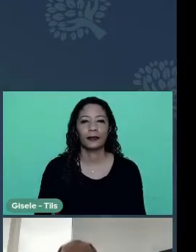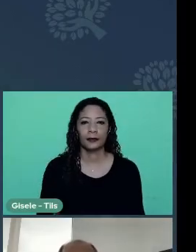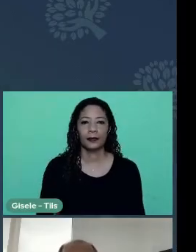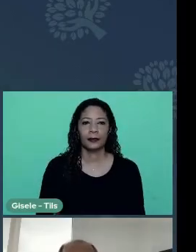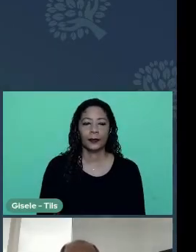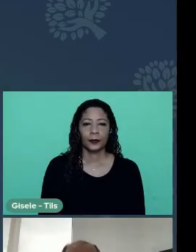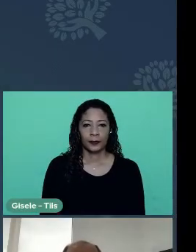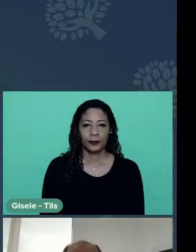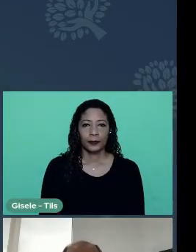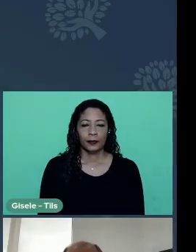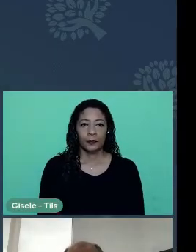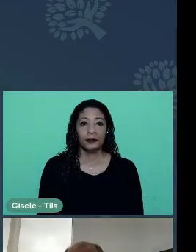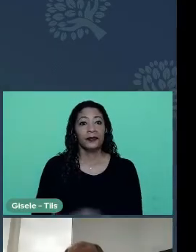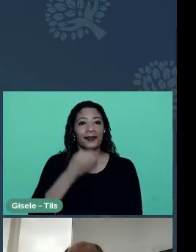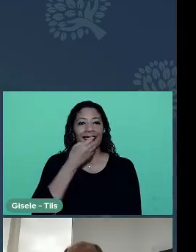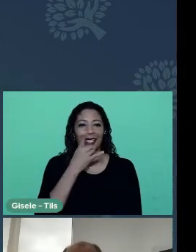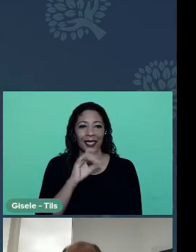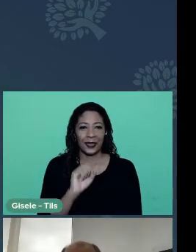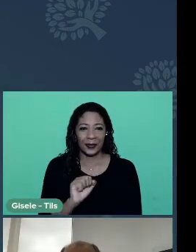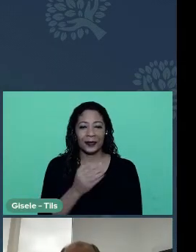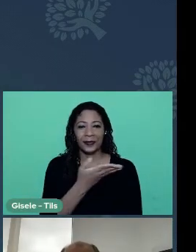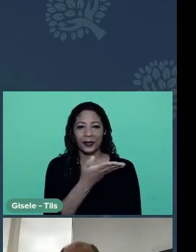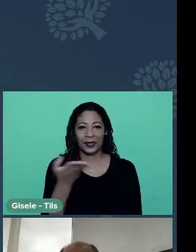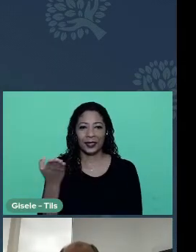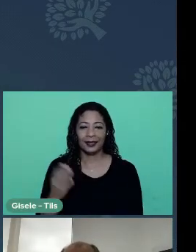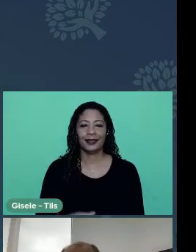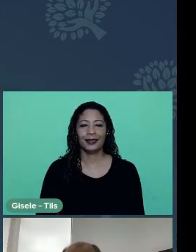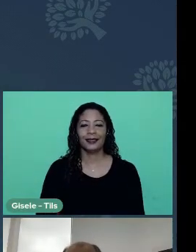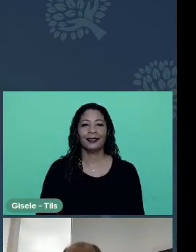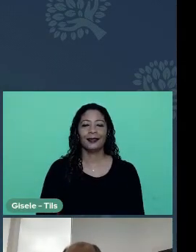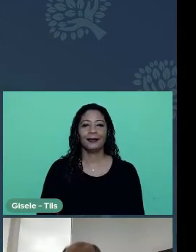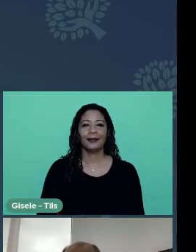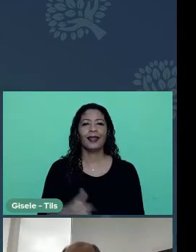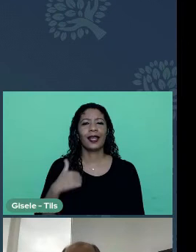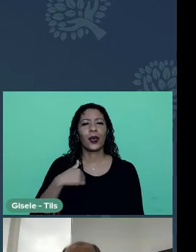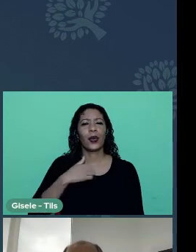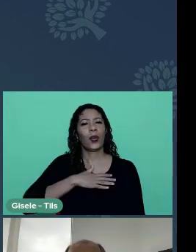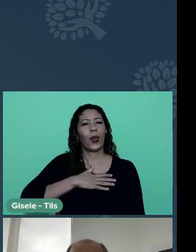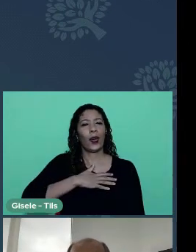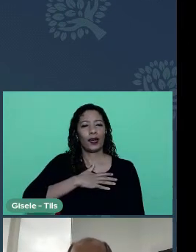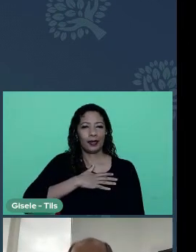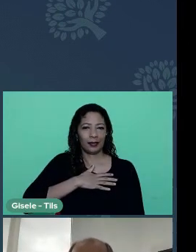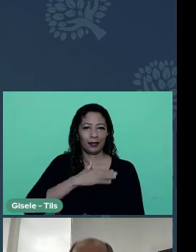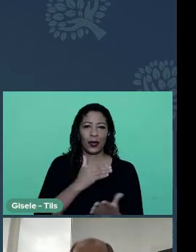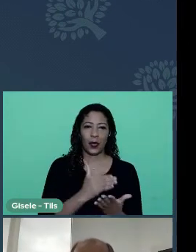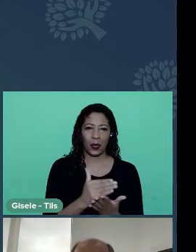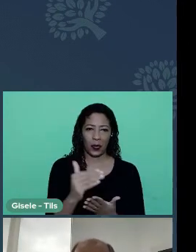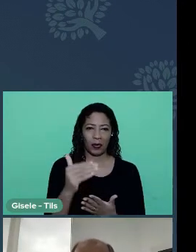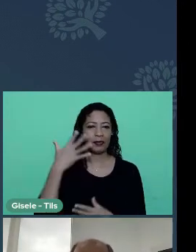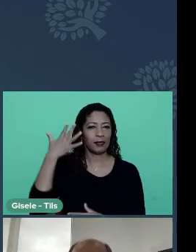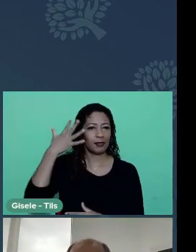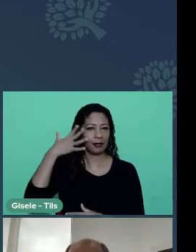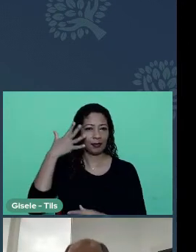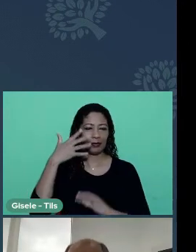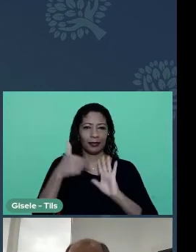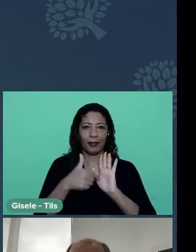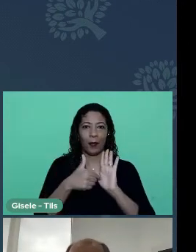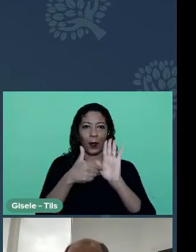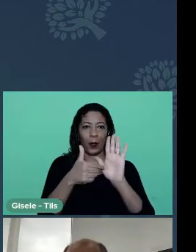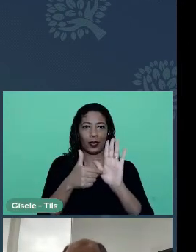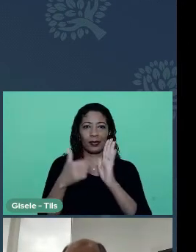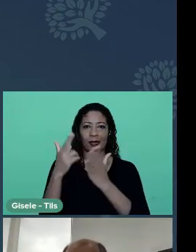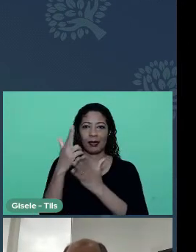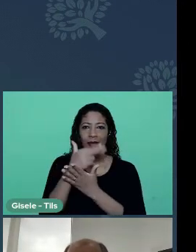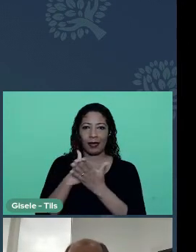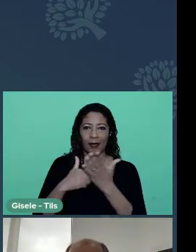Bem, bom dia a todos, então, e eu gosto de começar a palestra mostrando essas